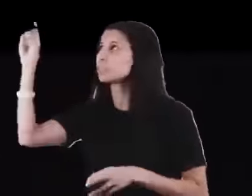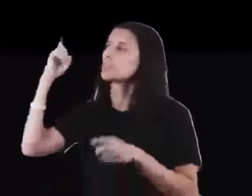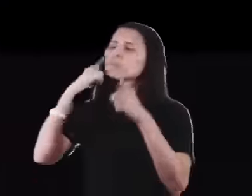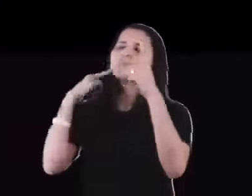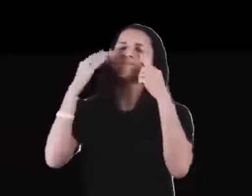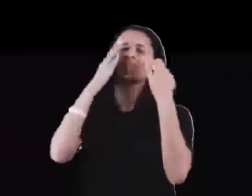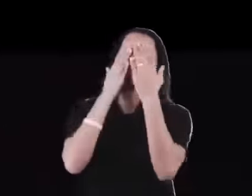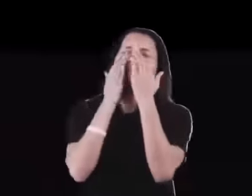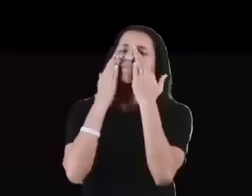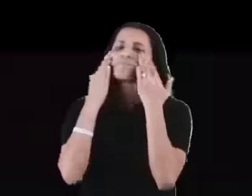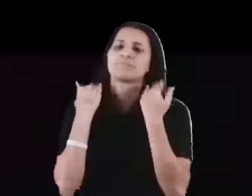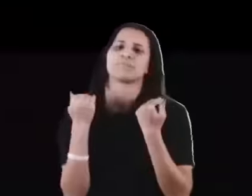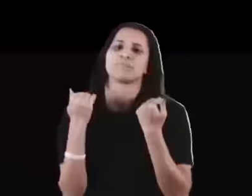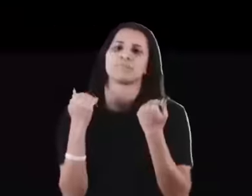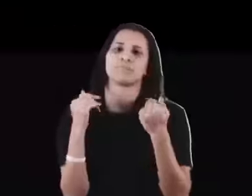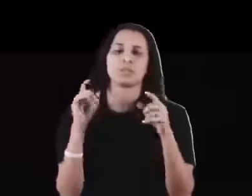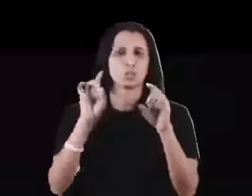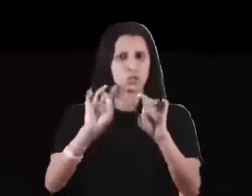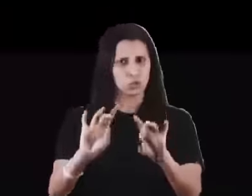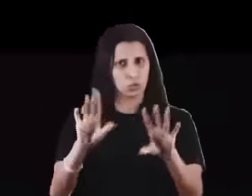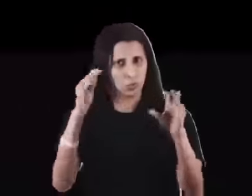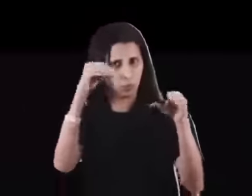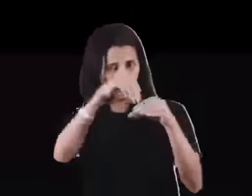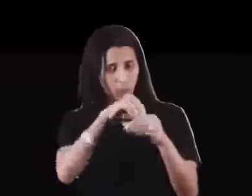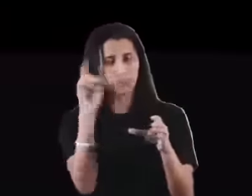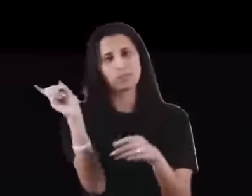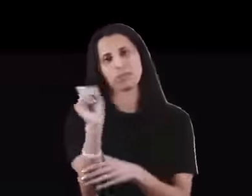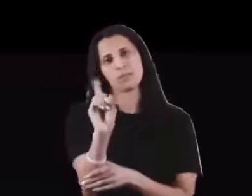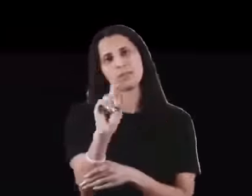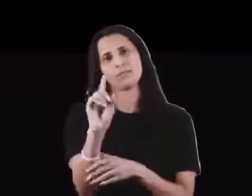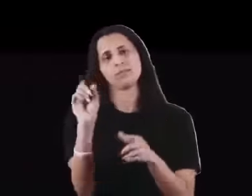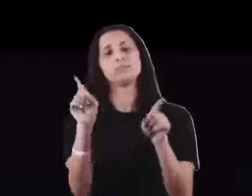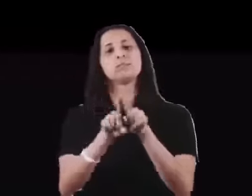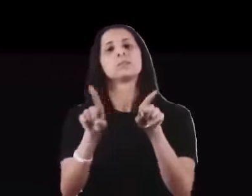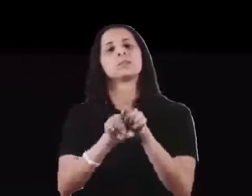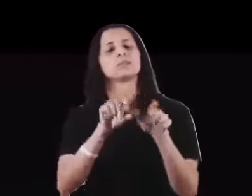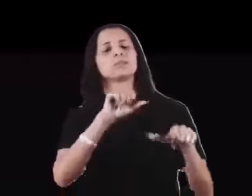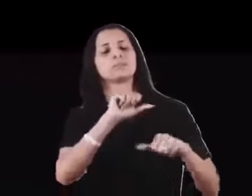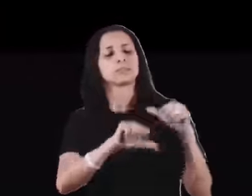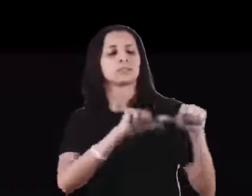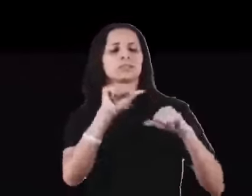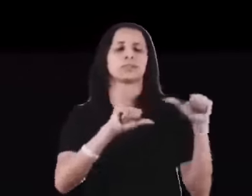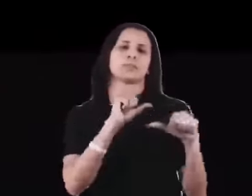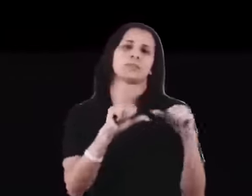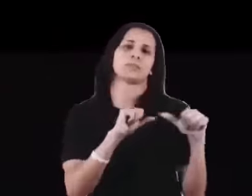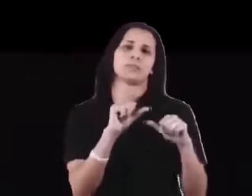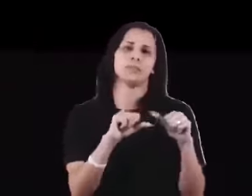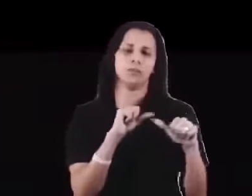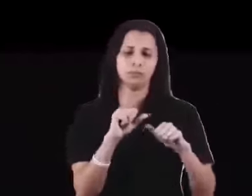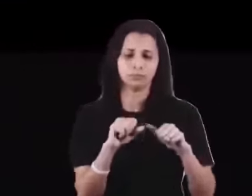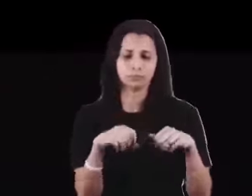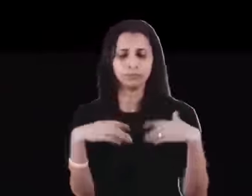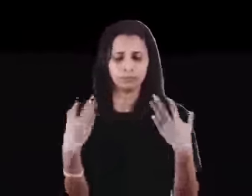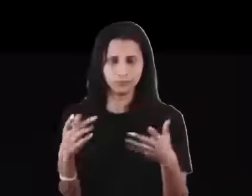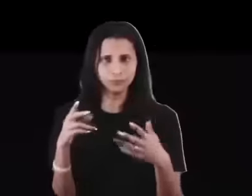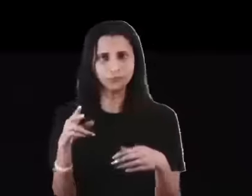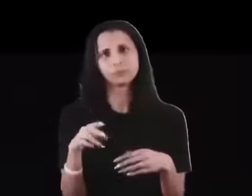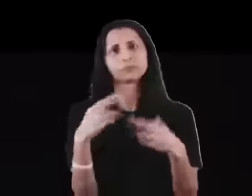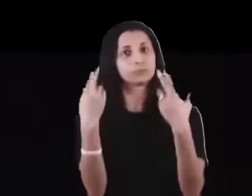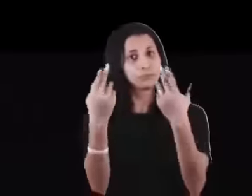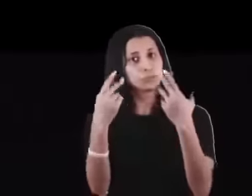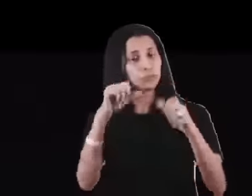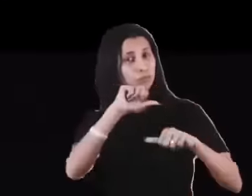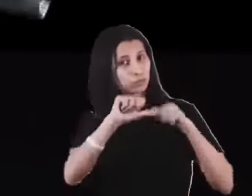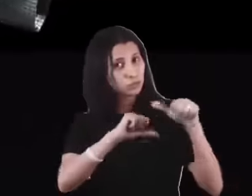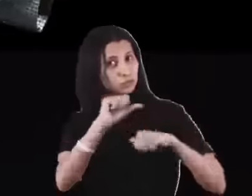nossas lágrimas não somente para guardar mais para transformar o peixe do mesmo jeito que a